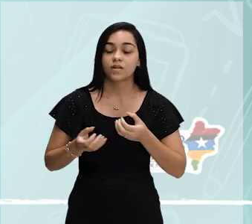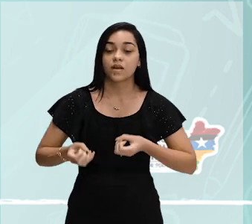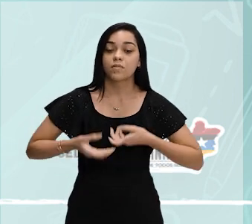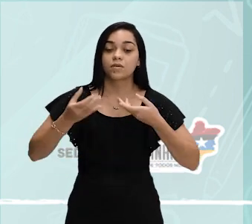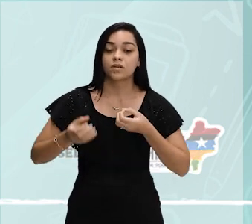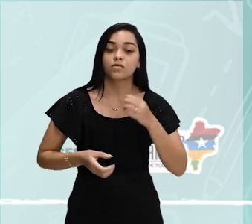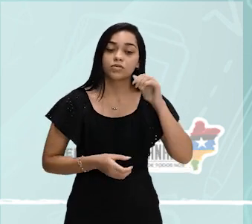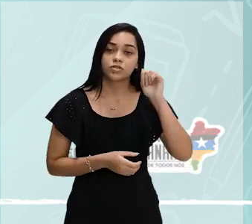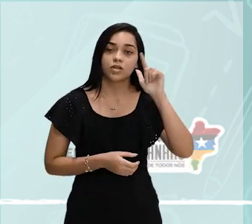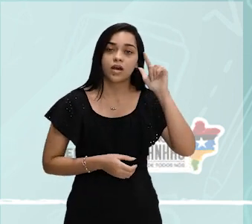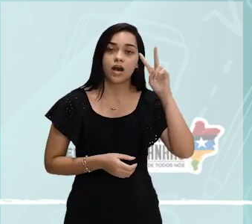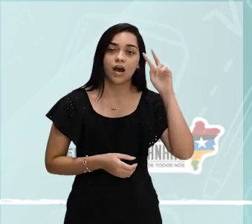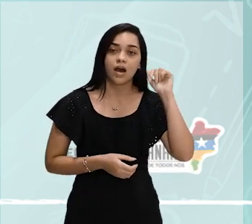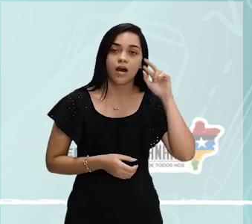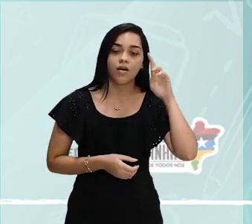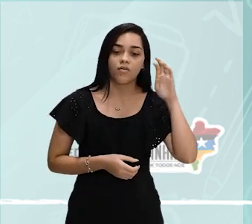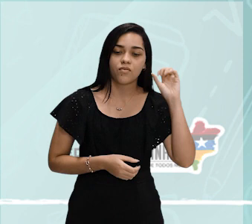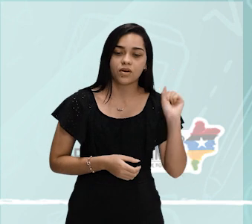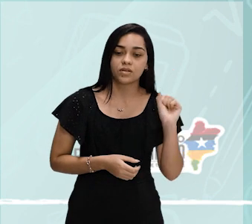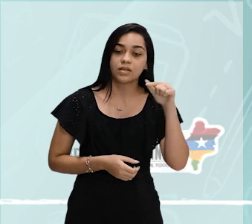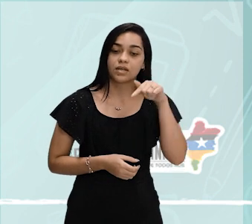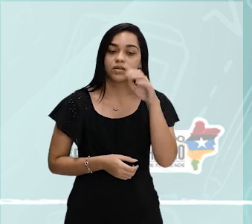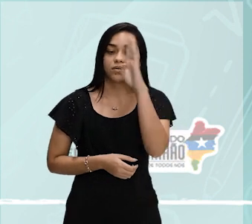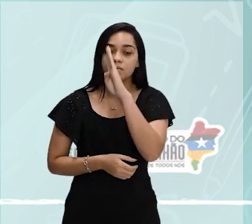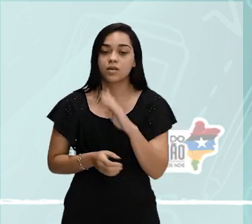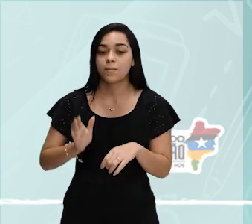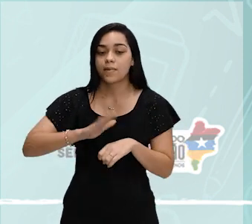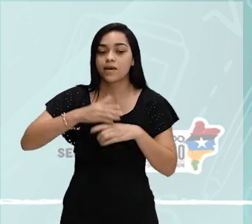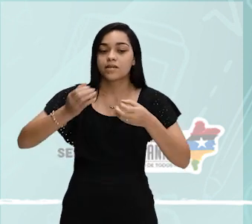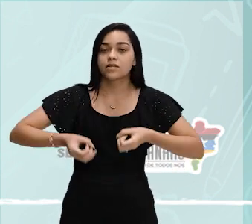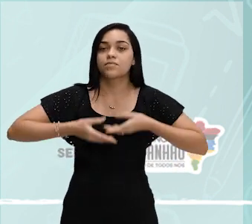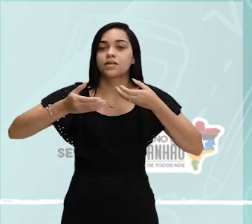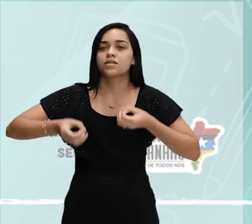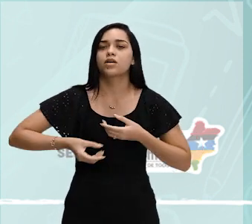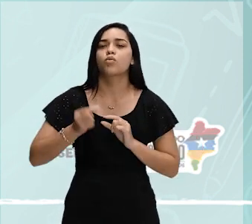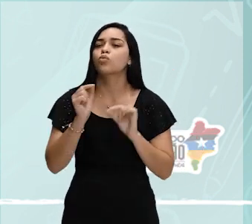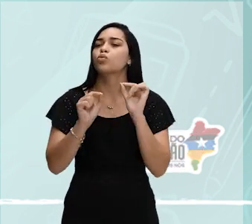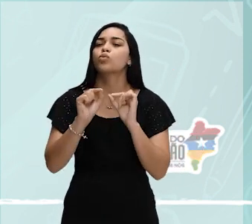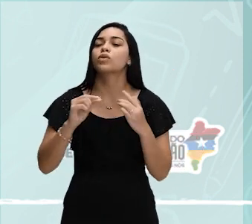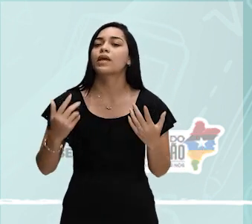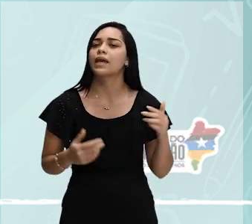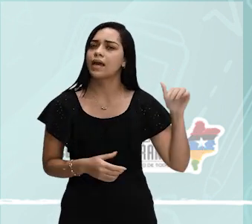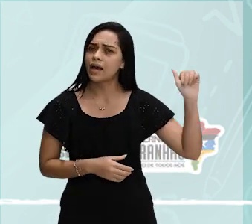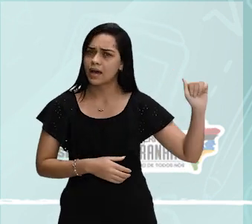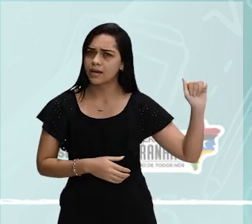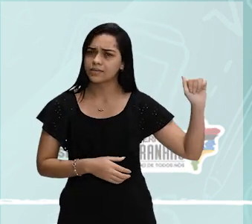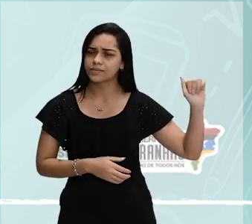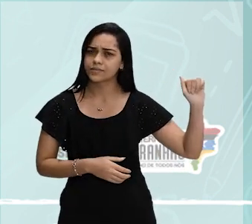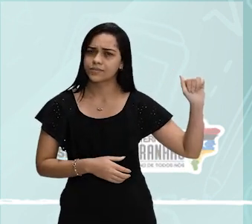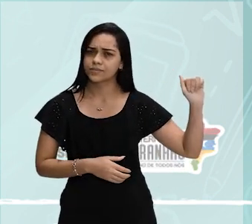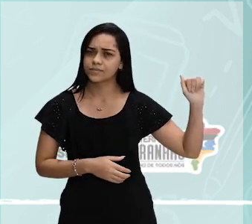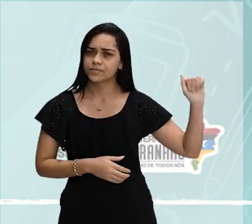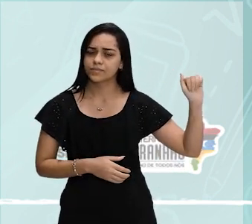A produção de Álvares de Azevedo é, no Brasil, a maior expressão de quê, gente? Culto à natureza?